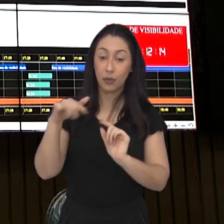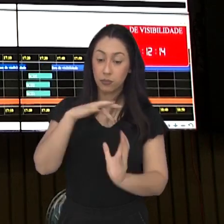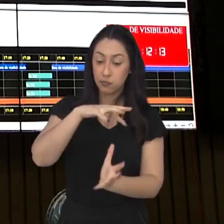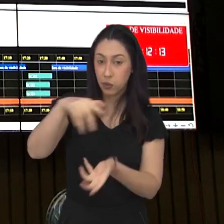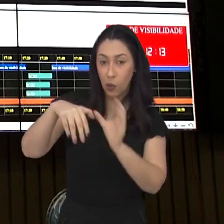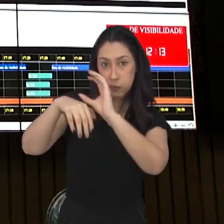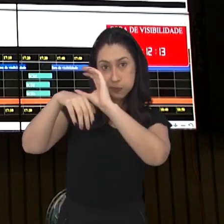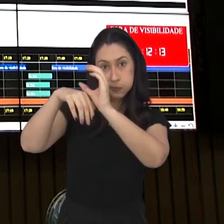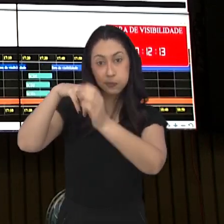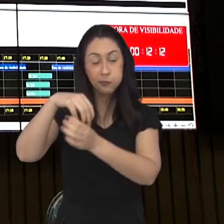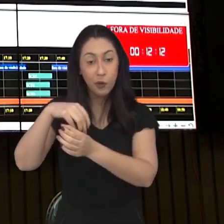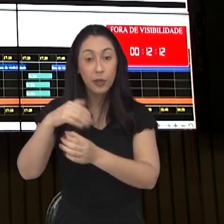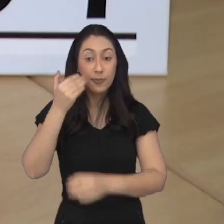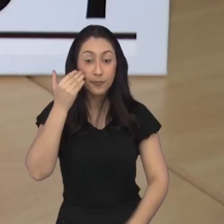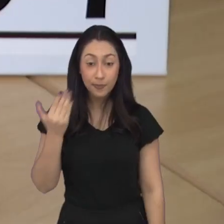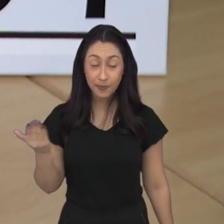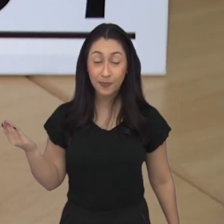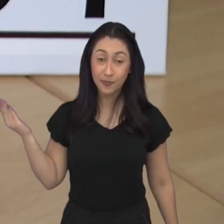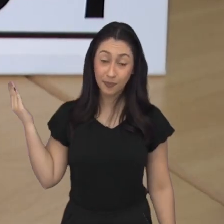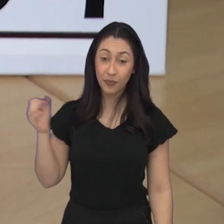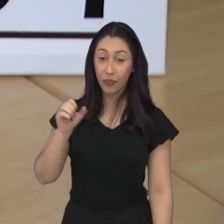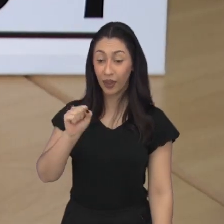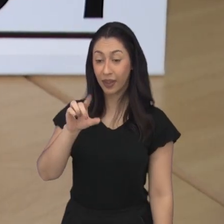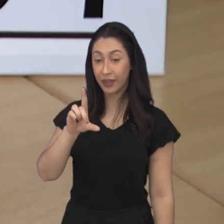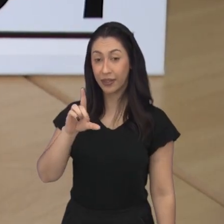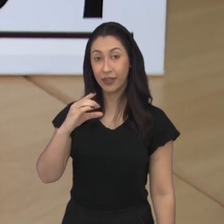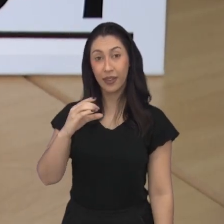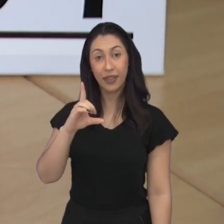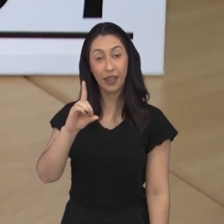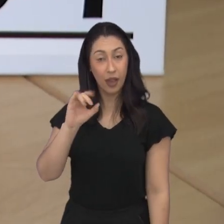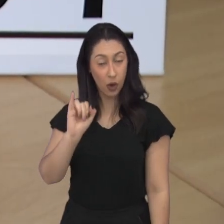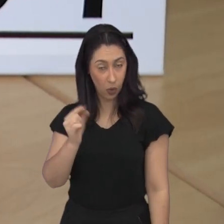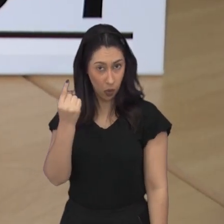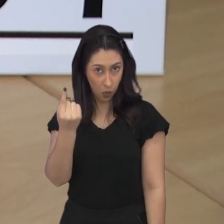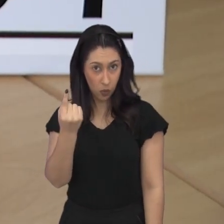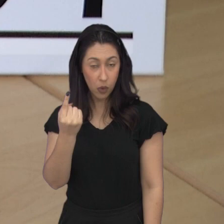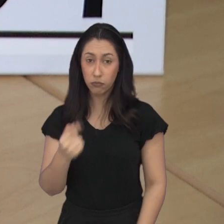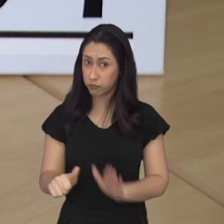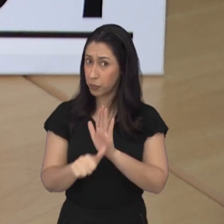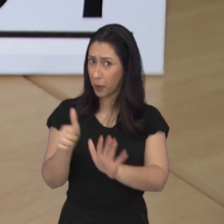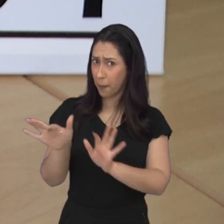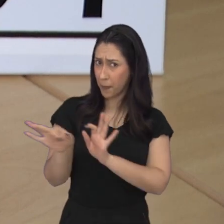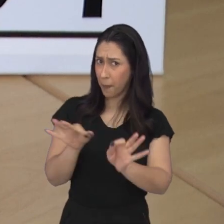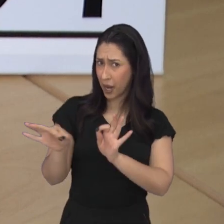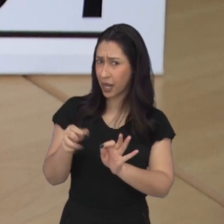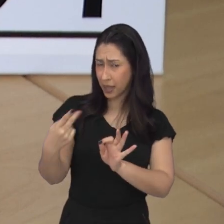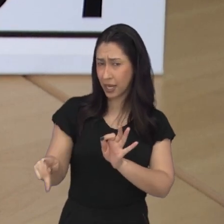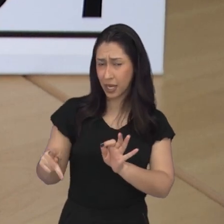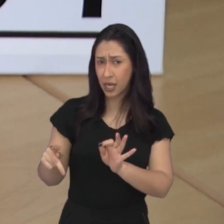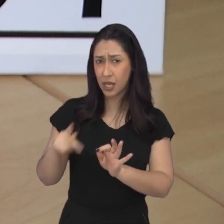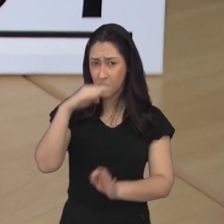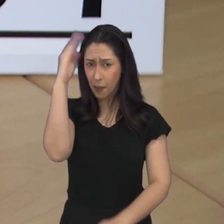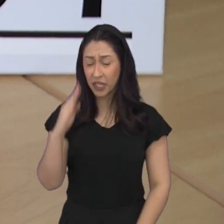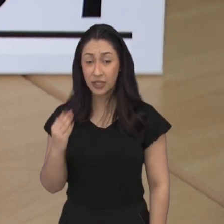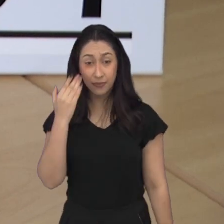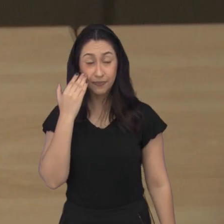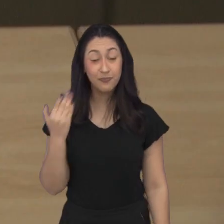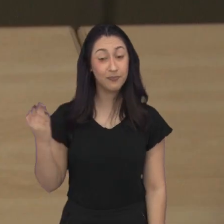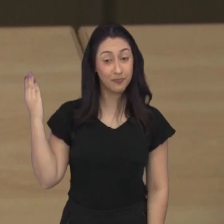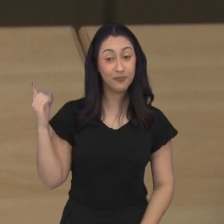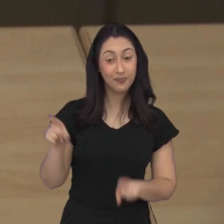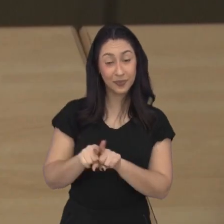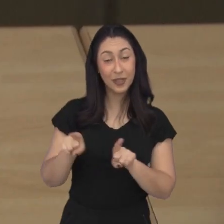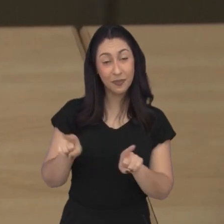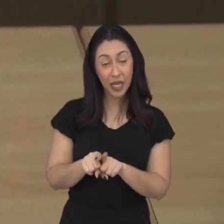de meteorologistas. Entre eles o SCD-1, o primeiro projetado, construído e operado no Brasil, e